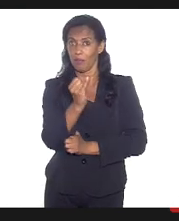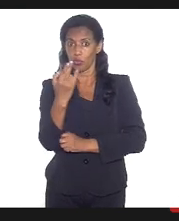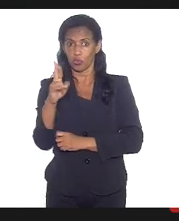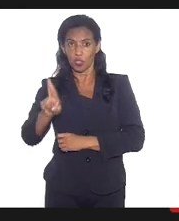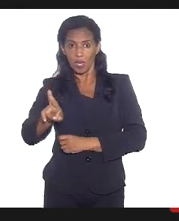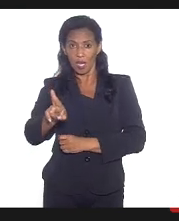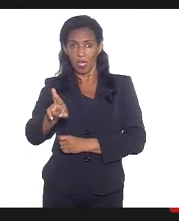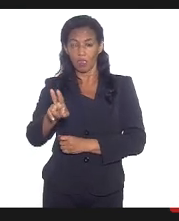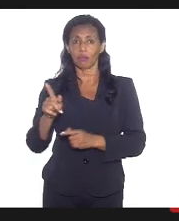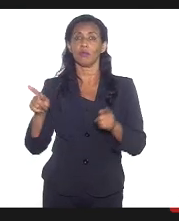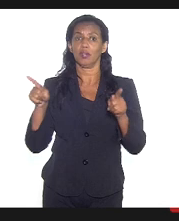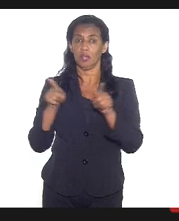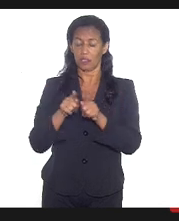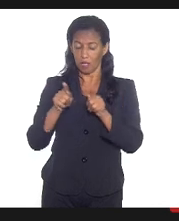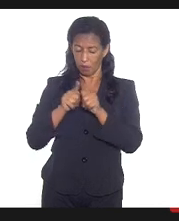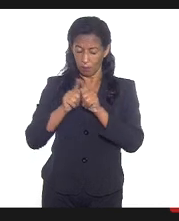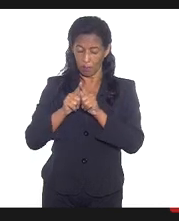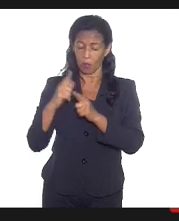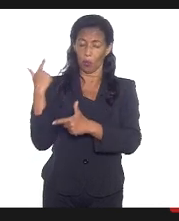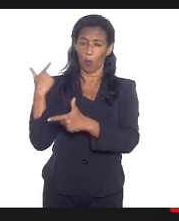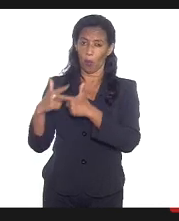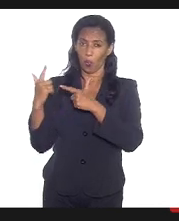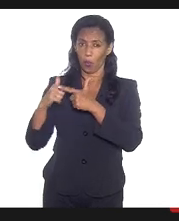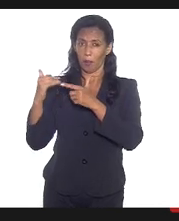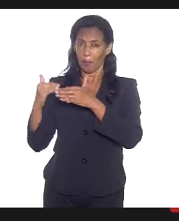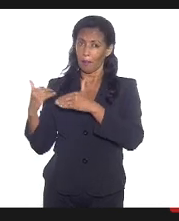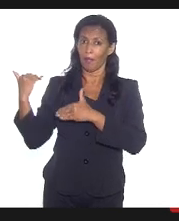sim, pode estar ocasionando, inclusive, lesões maiores.